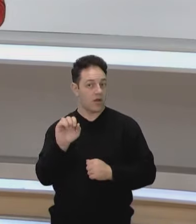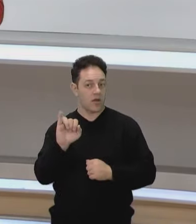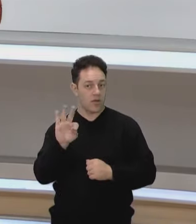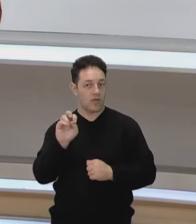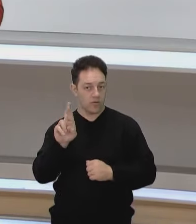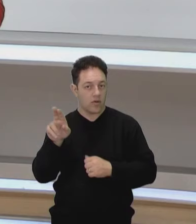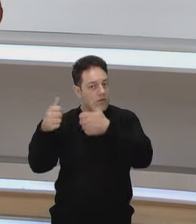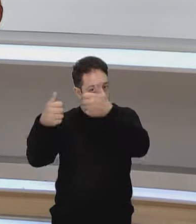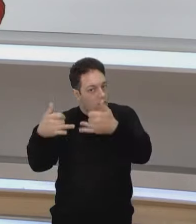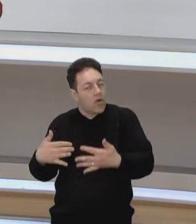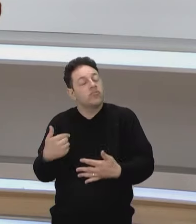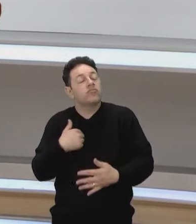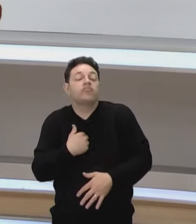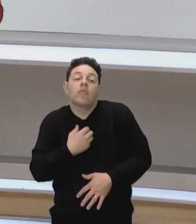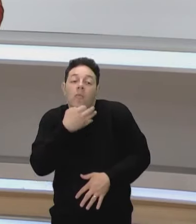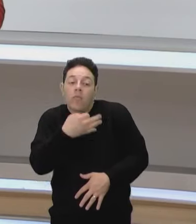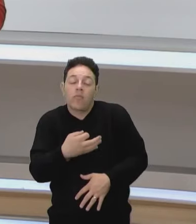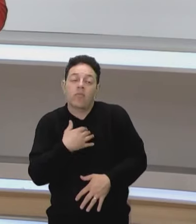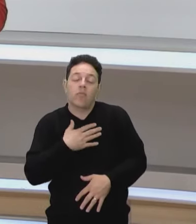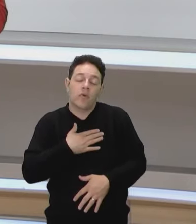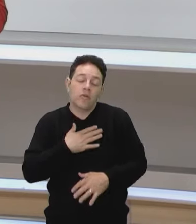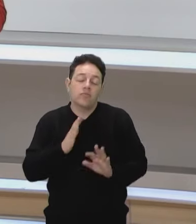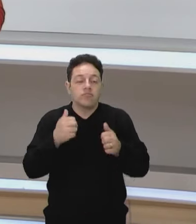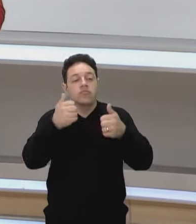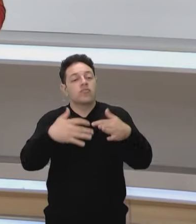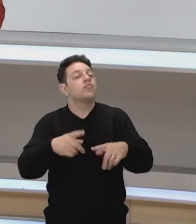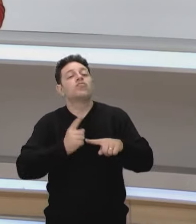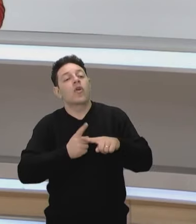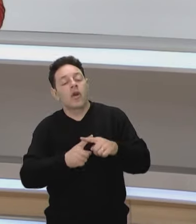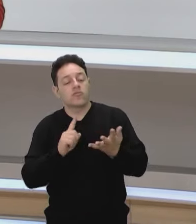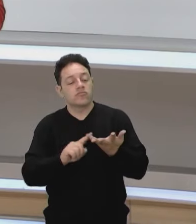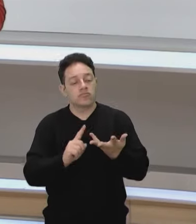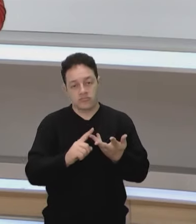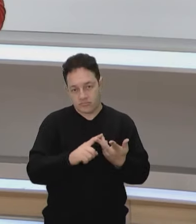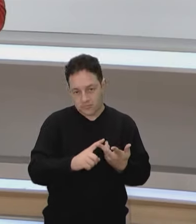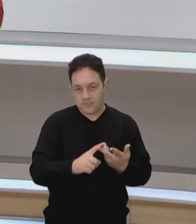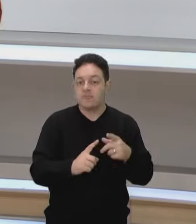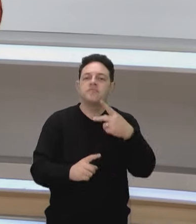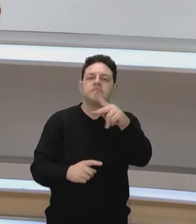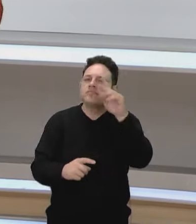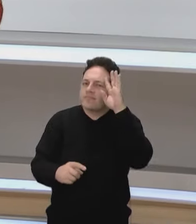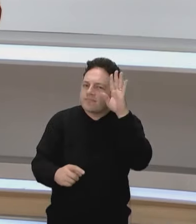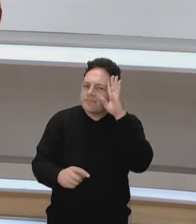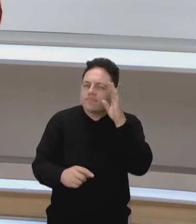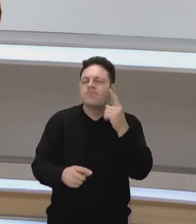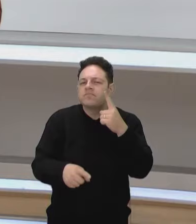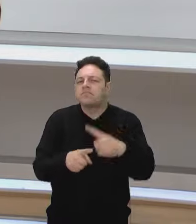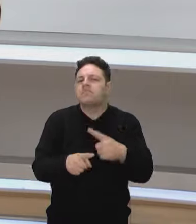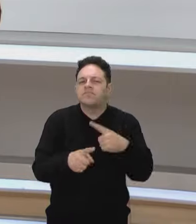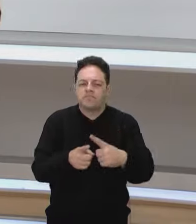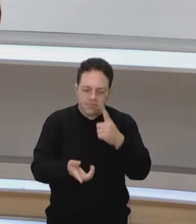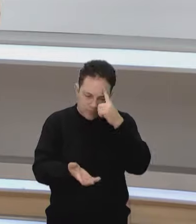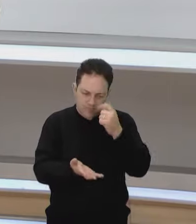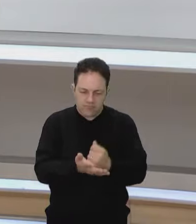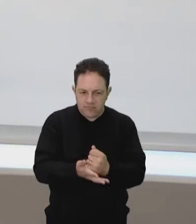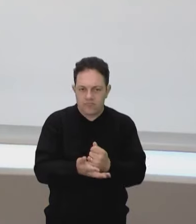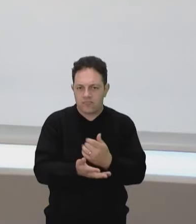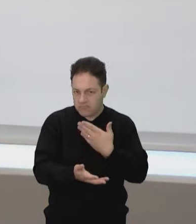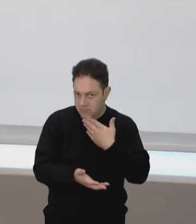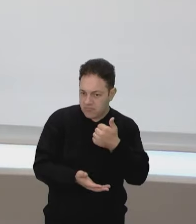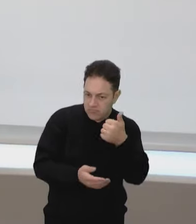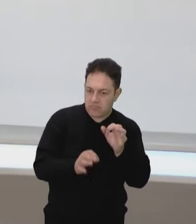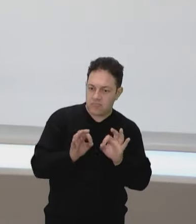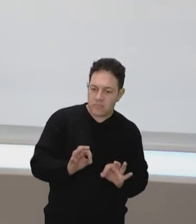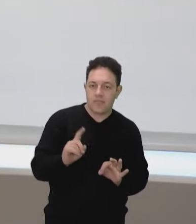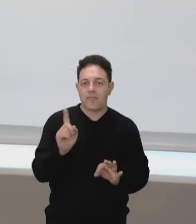que é melhor aí as suas considerações? O que você acha que é melhor? Por que você está fazendo esse uso do dinheiro? Compartilhe